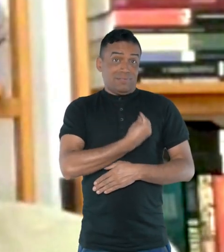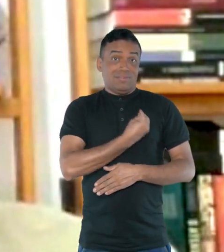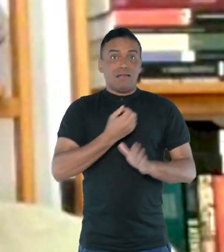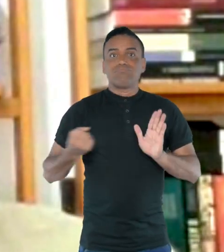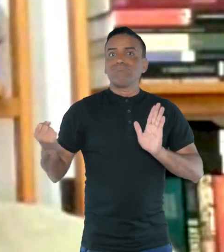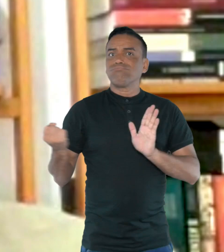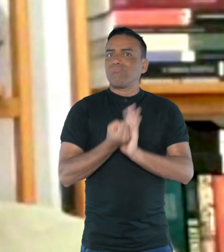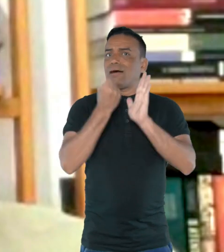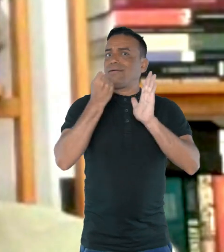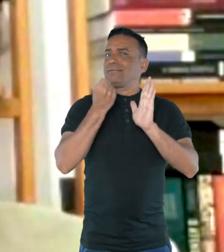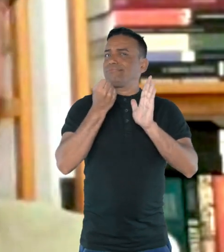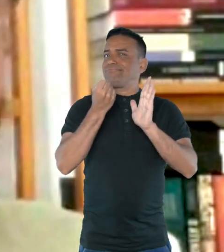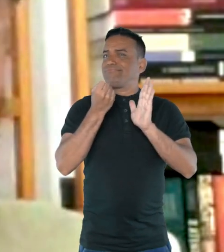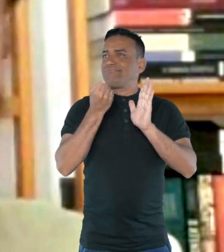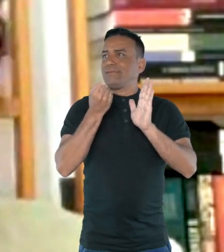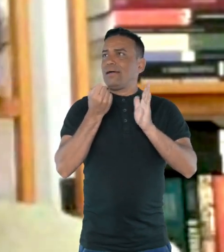marcada